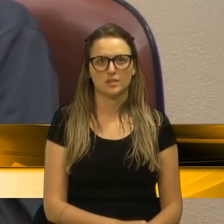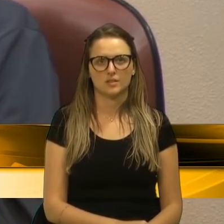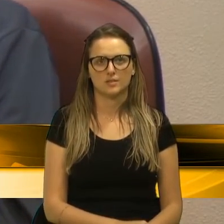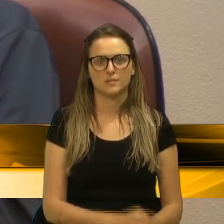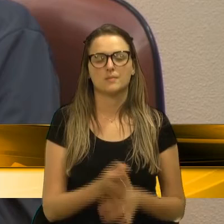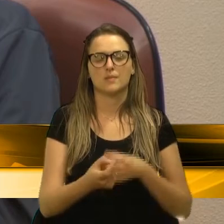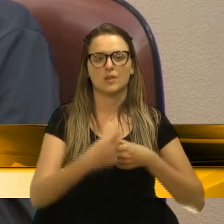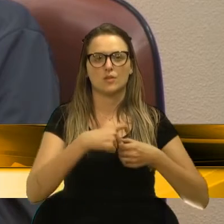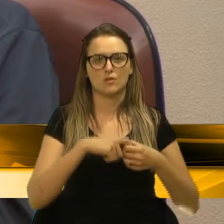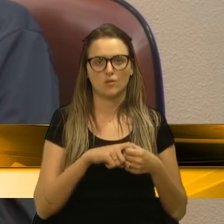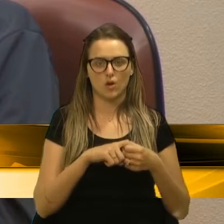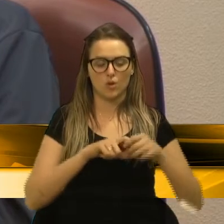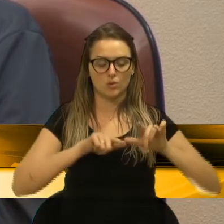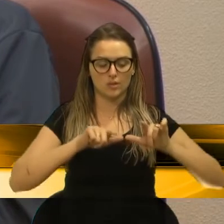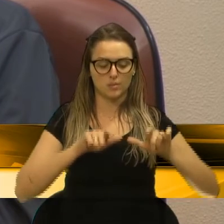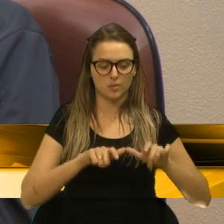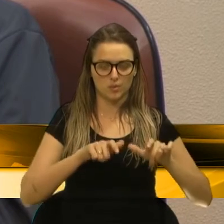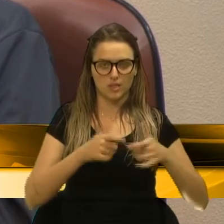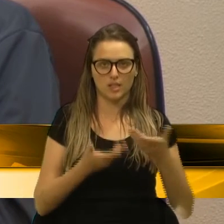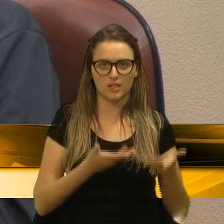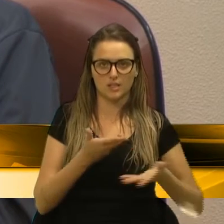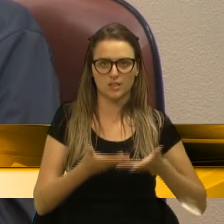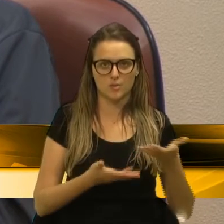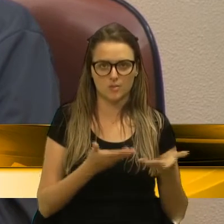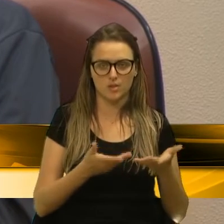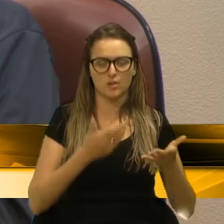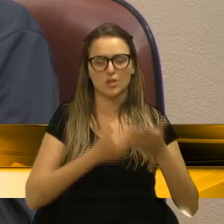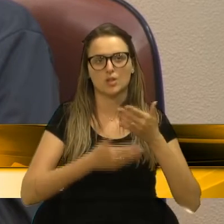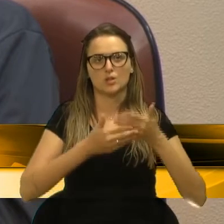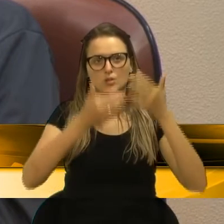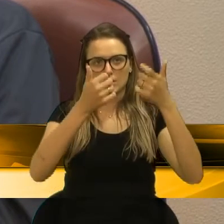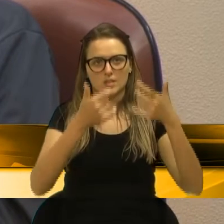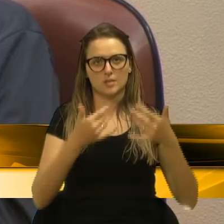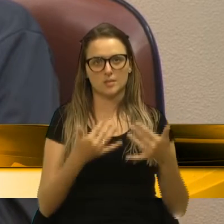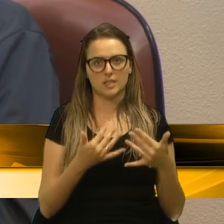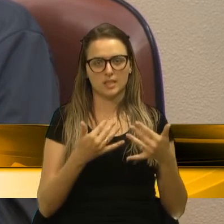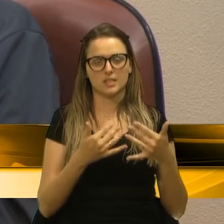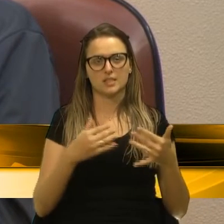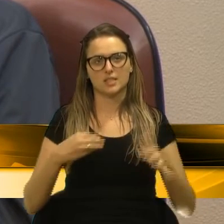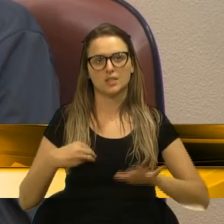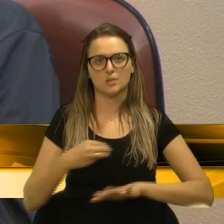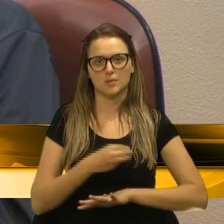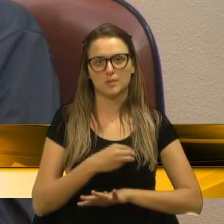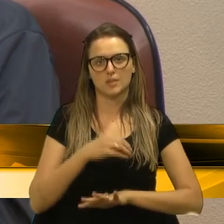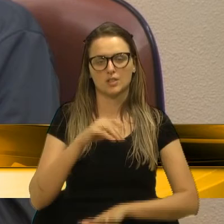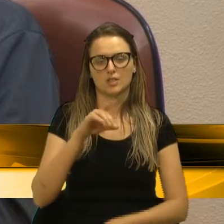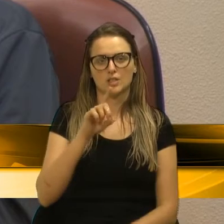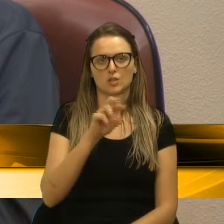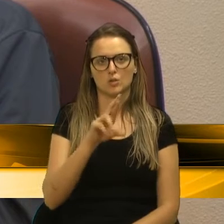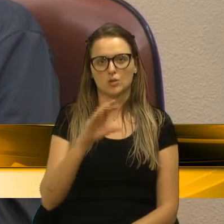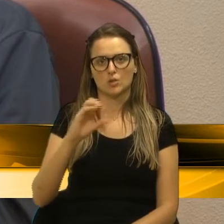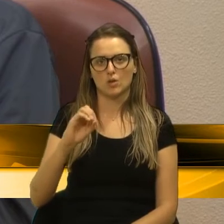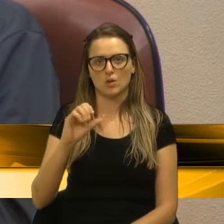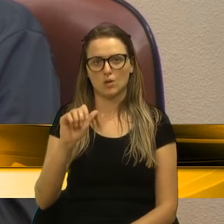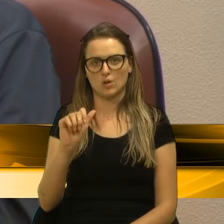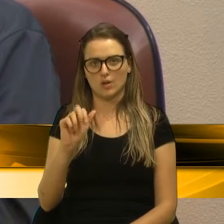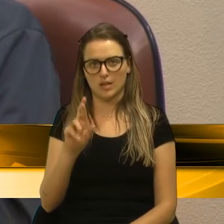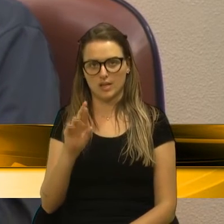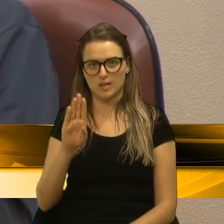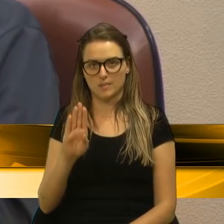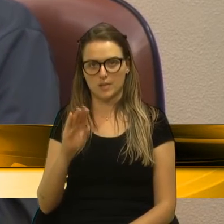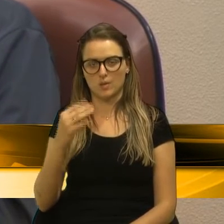Retorna este gabinete para apreciação. Logo, verifica-se que os esclarecimentos foram apresentados pela doutora Cássia André Azevedo Kuhn, OBRS